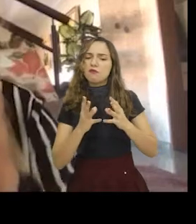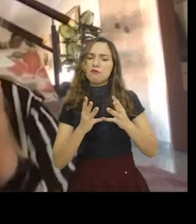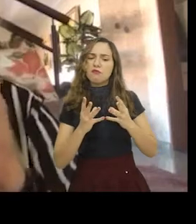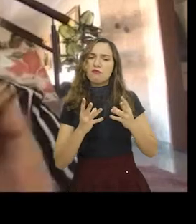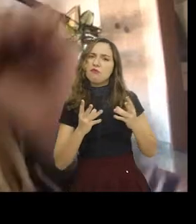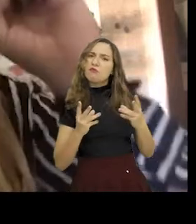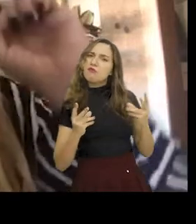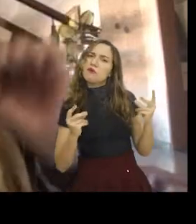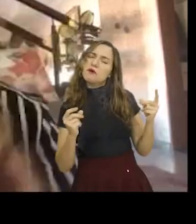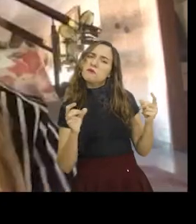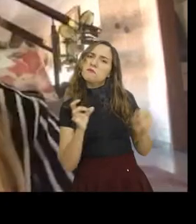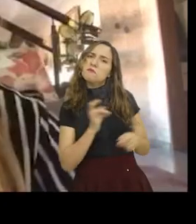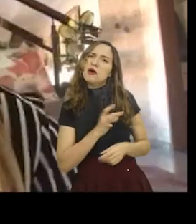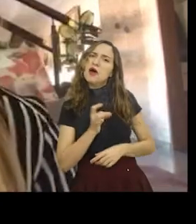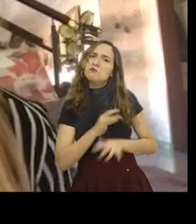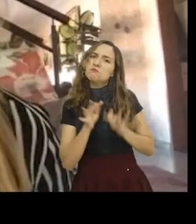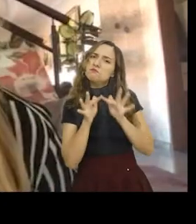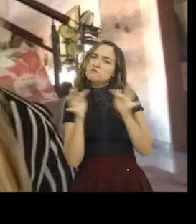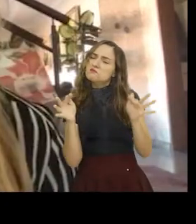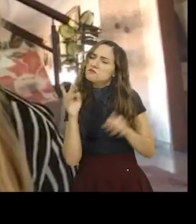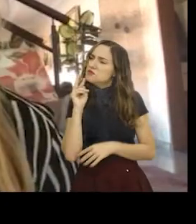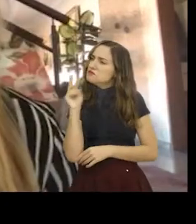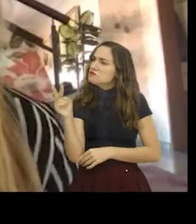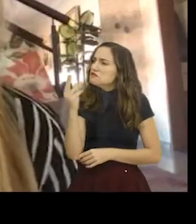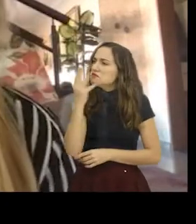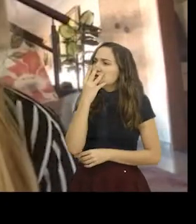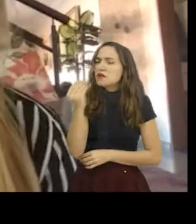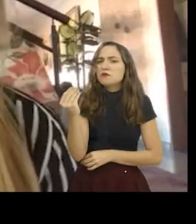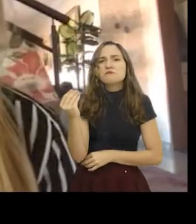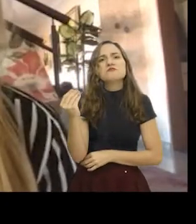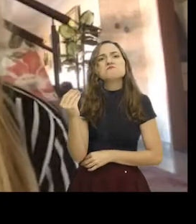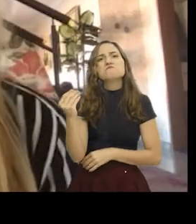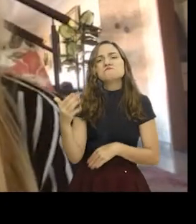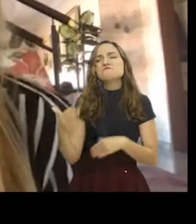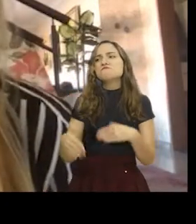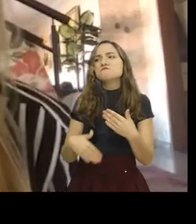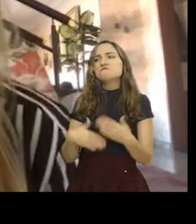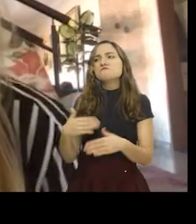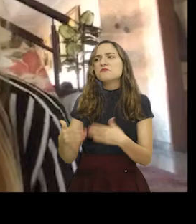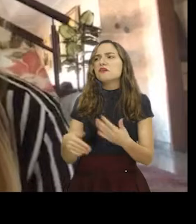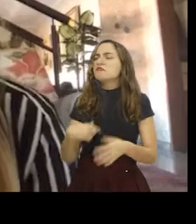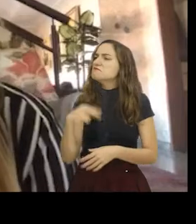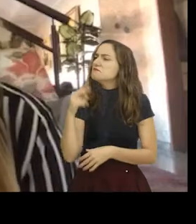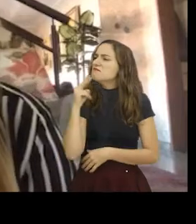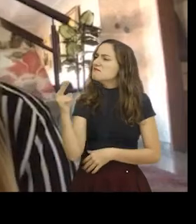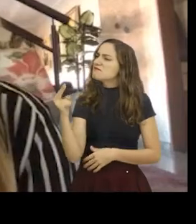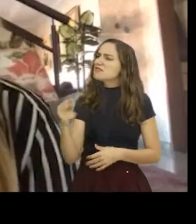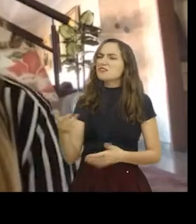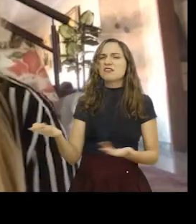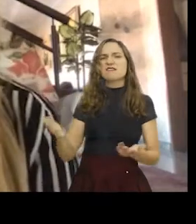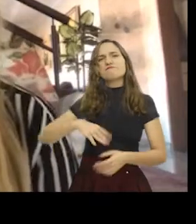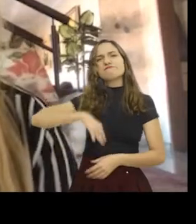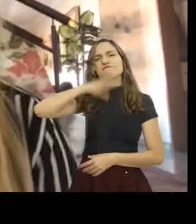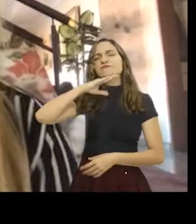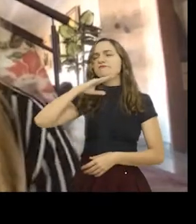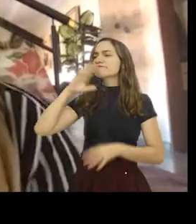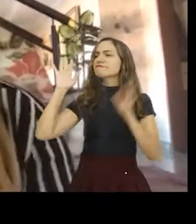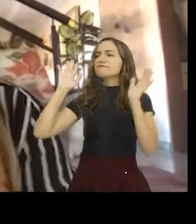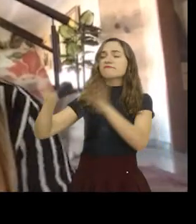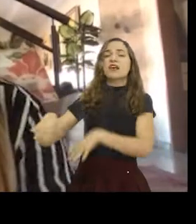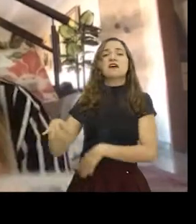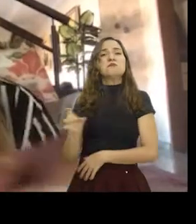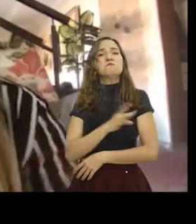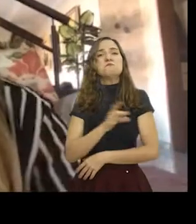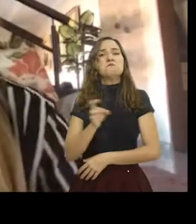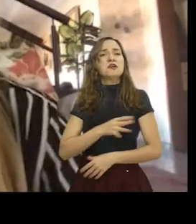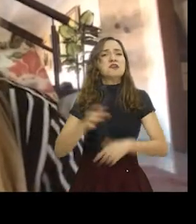só com um pouco de medo daquele lobo. Depois, acabou o medo e ficou só